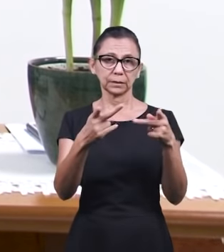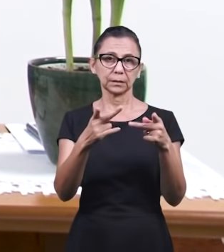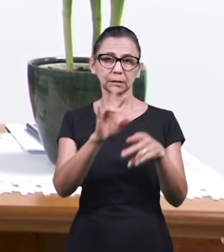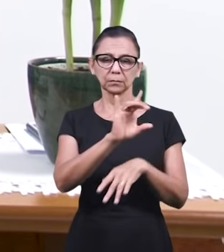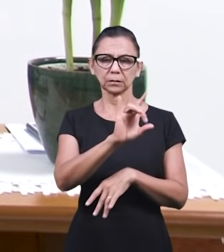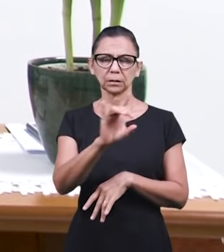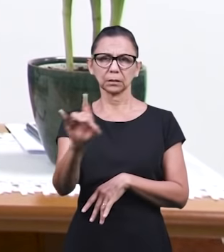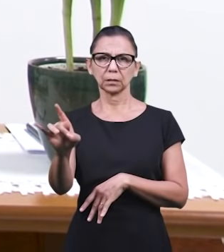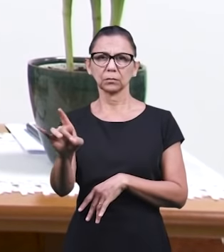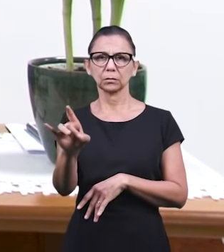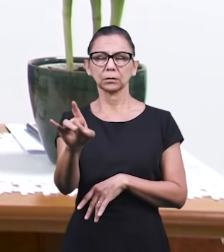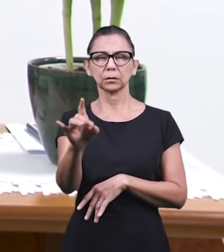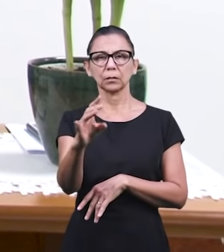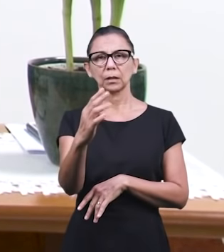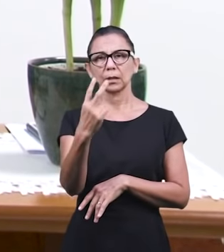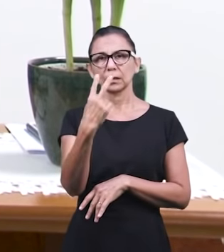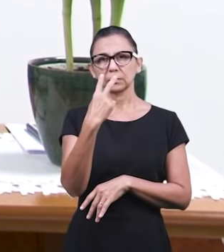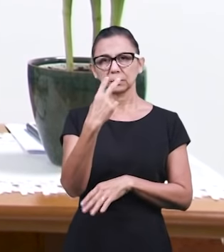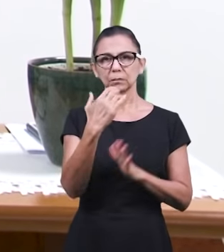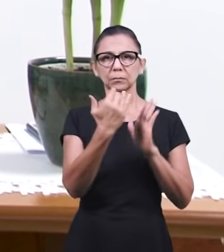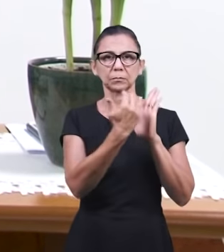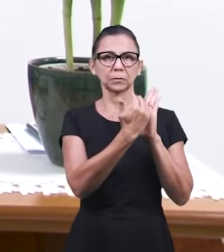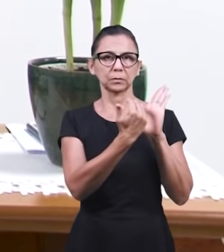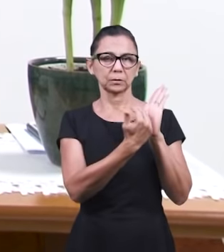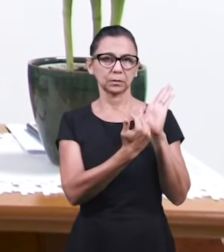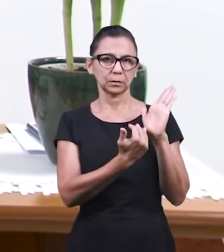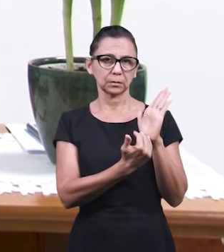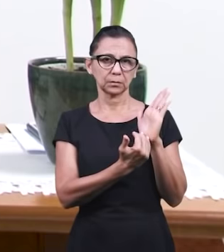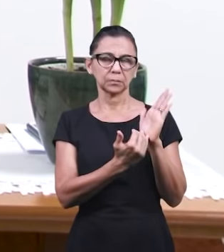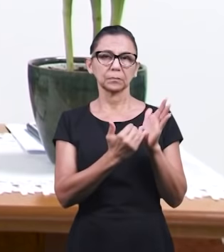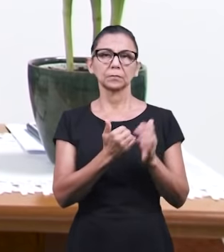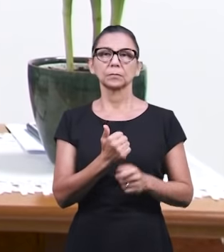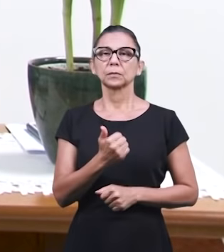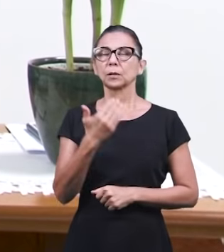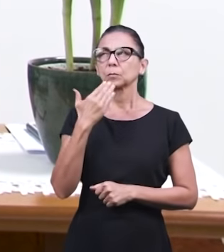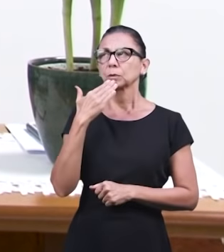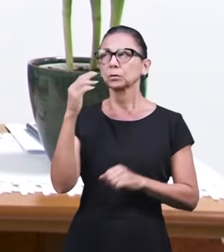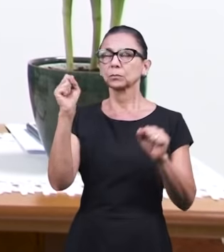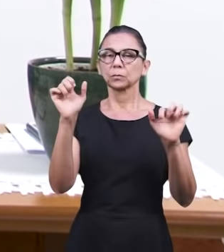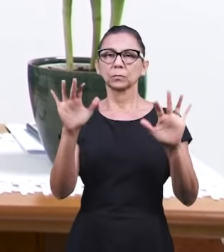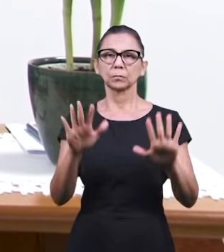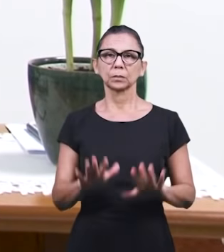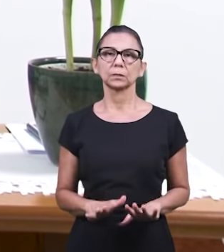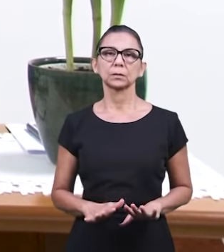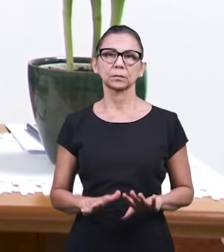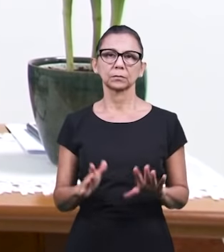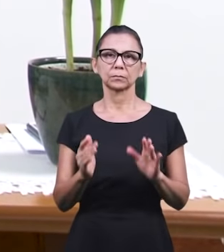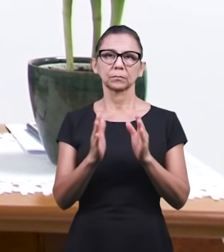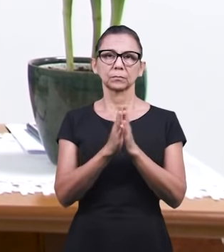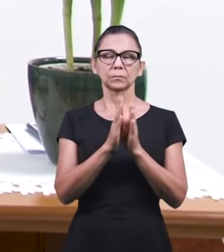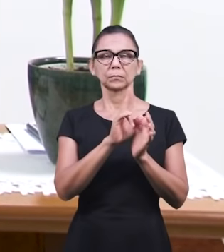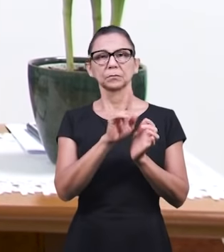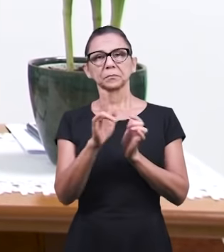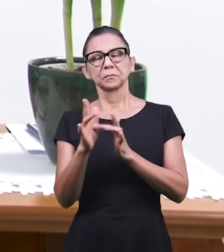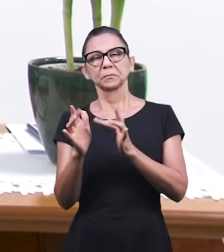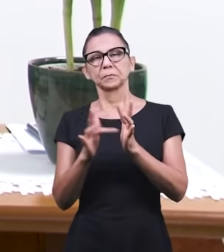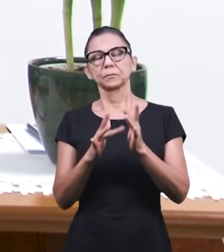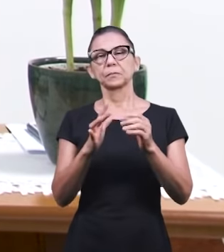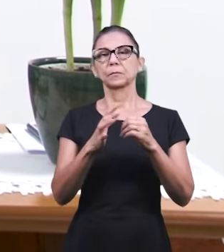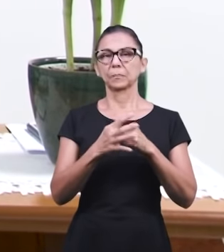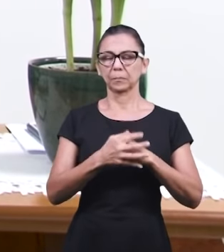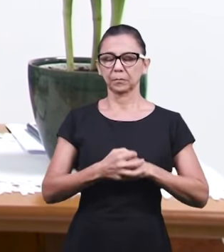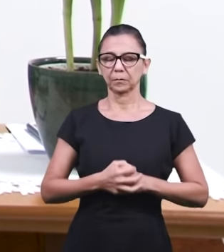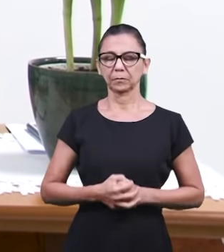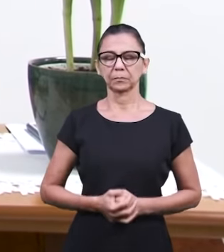os teus servos que estão fazendo parte desta programação. Dá-nos assim então a tua bênção, nós oramos em nome